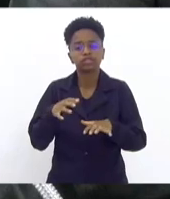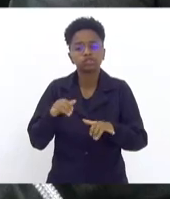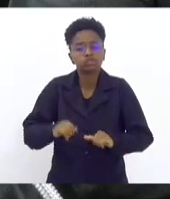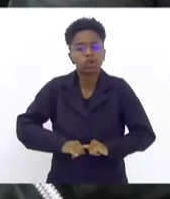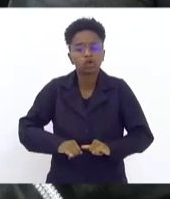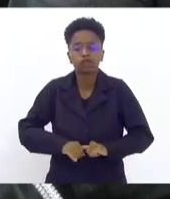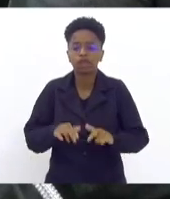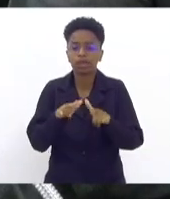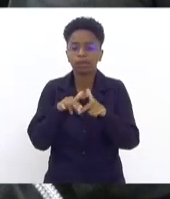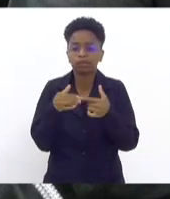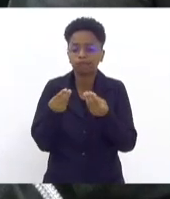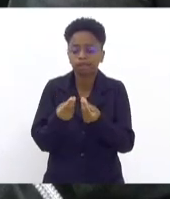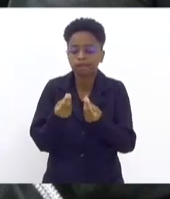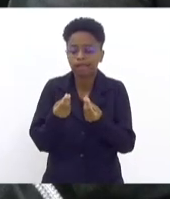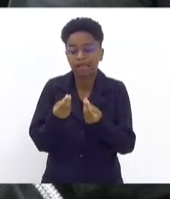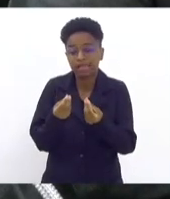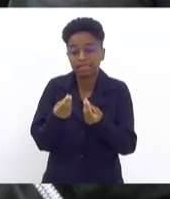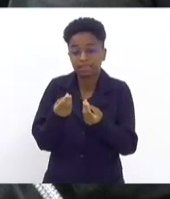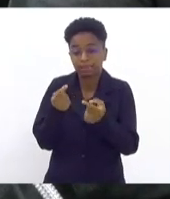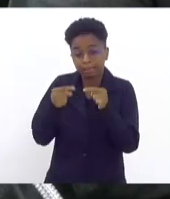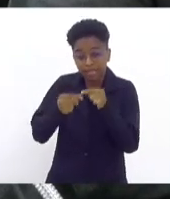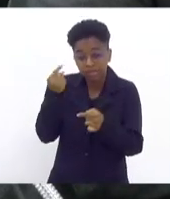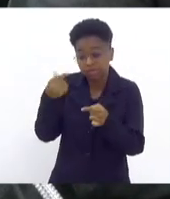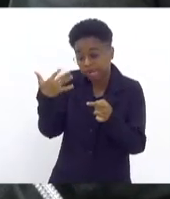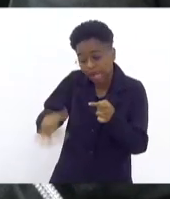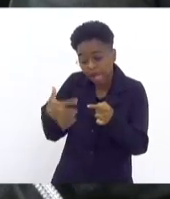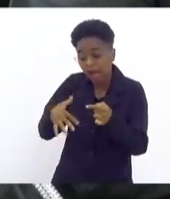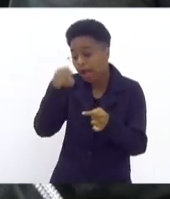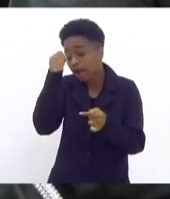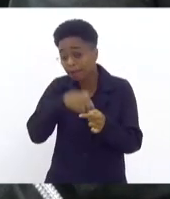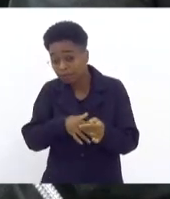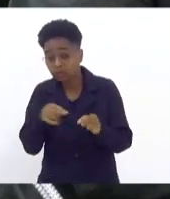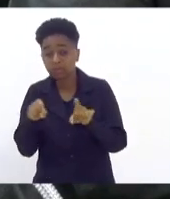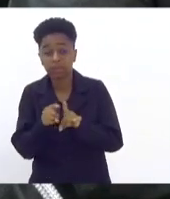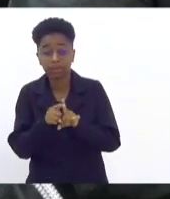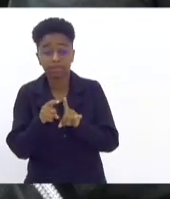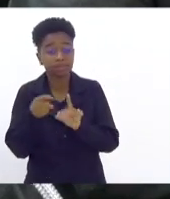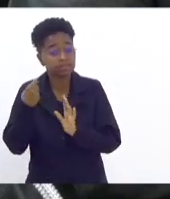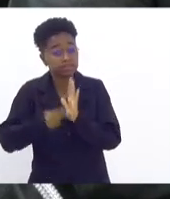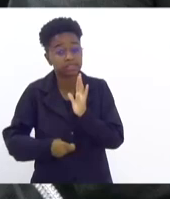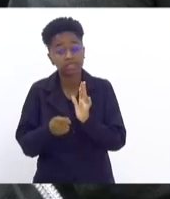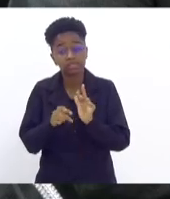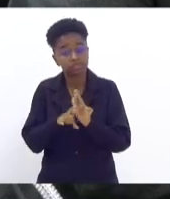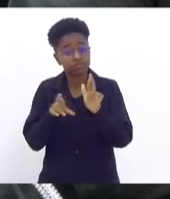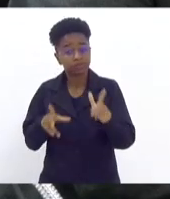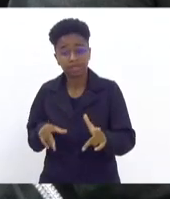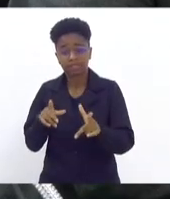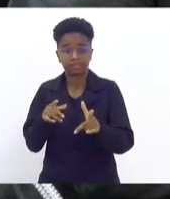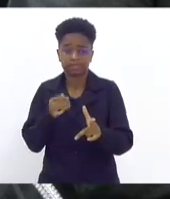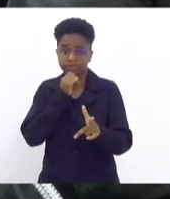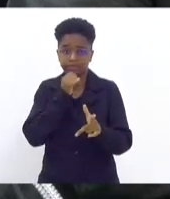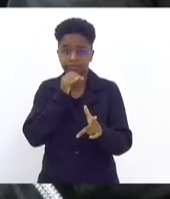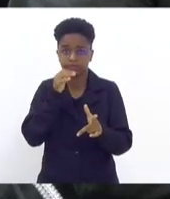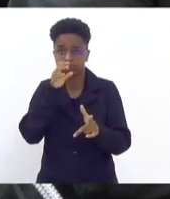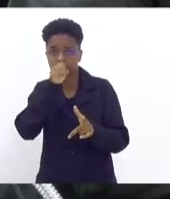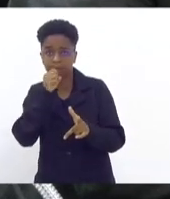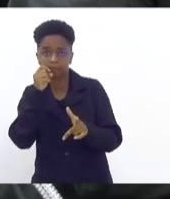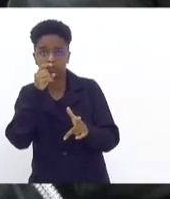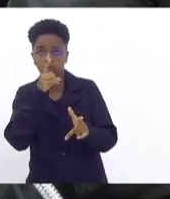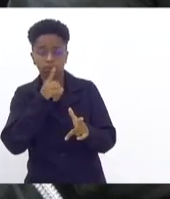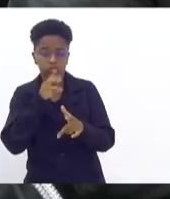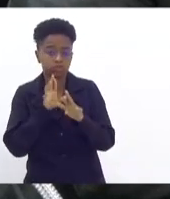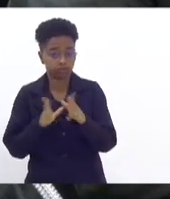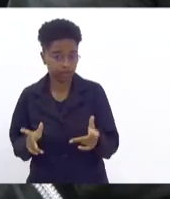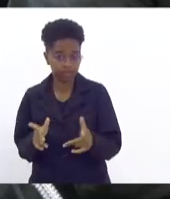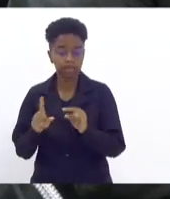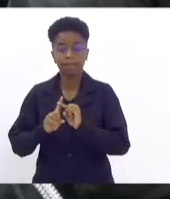dissabor de um pedágio abusivo, caro, com preços de tarifação diferenciada por dias da semana. Claro que nós